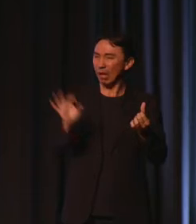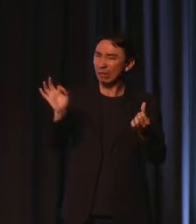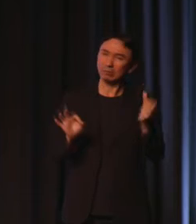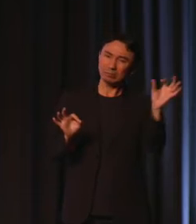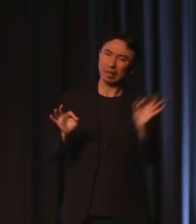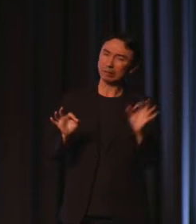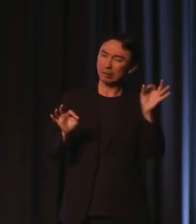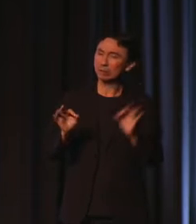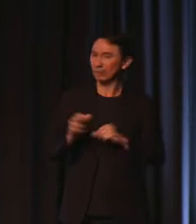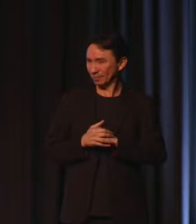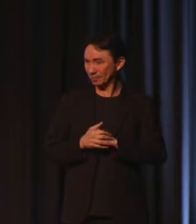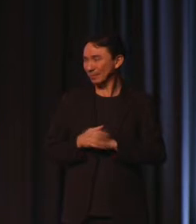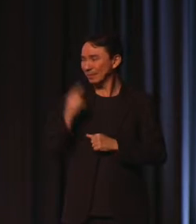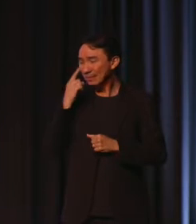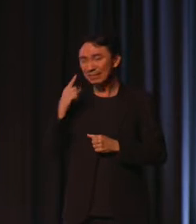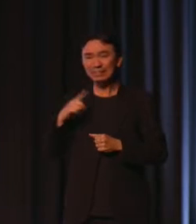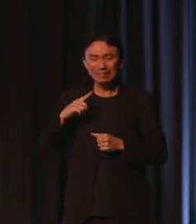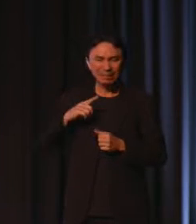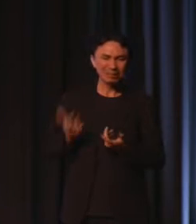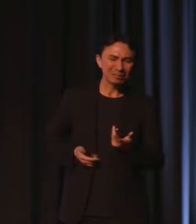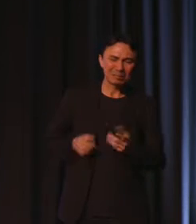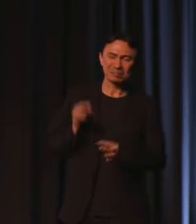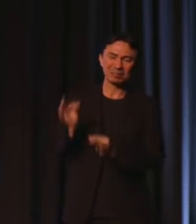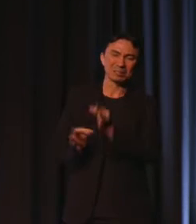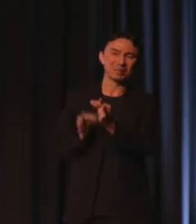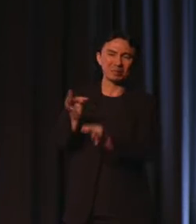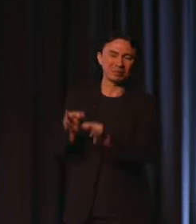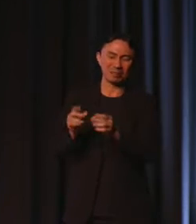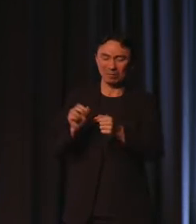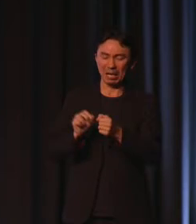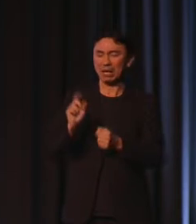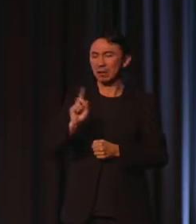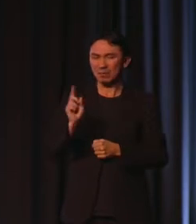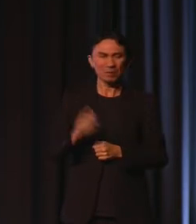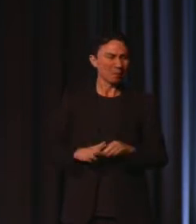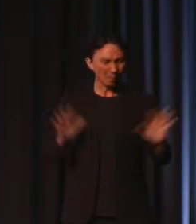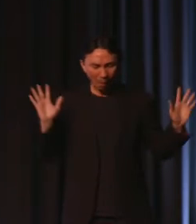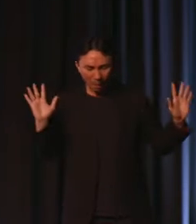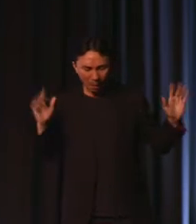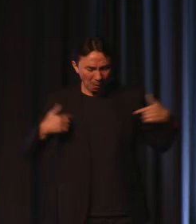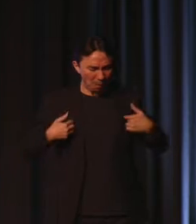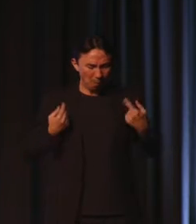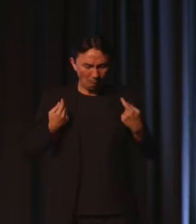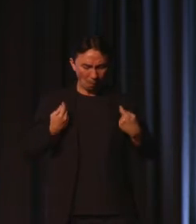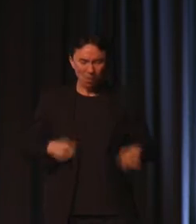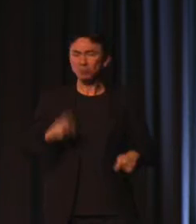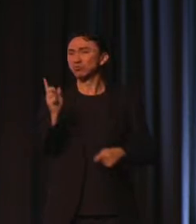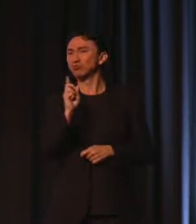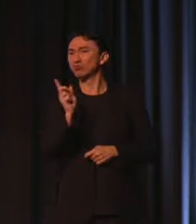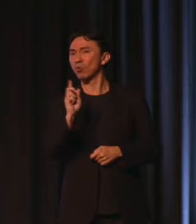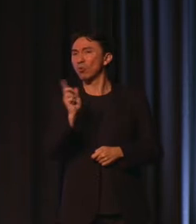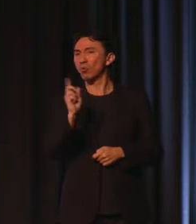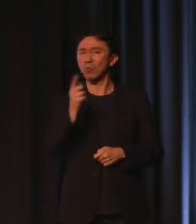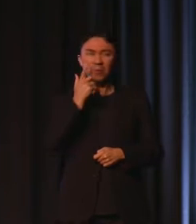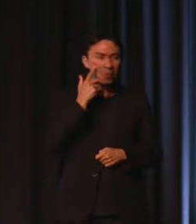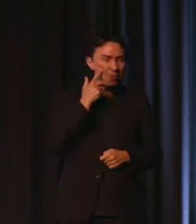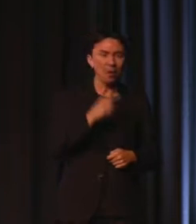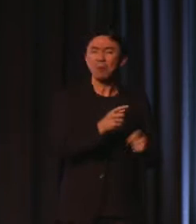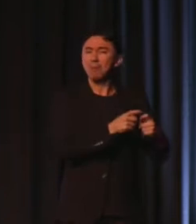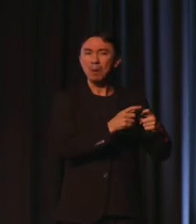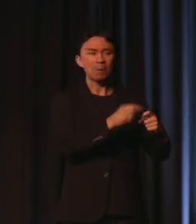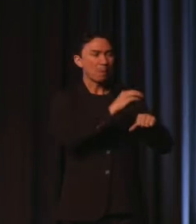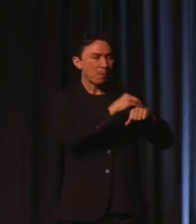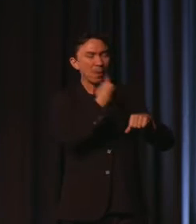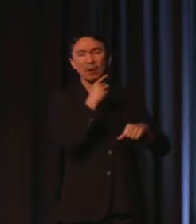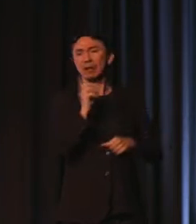profilático é basicamente o entendimento de que eu não tenho essa necessidade ou eu não tenho essa recomendação. Né? E aí o